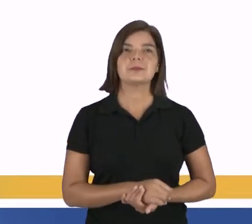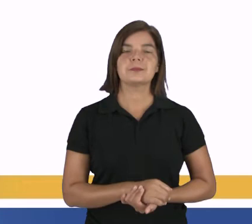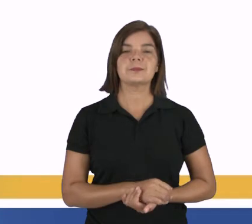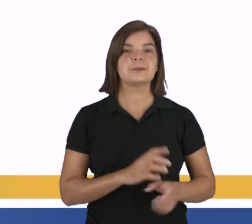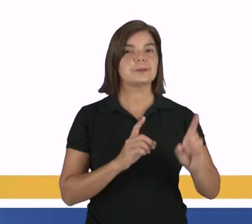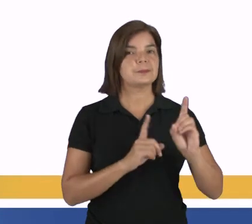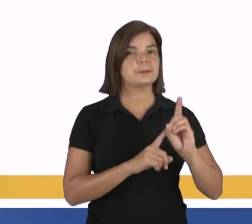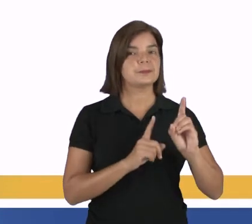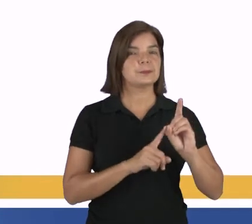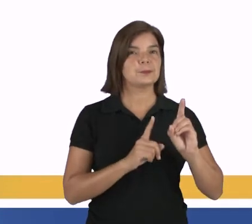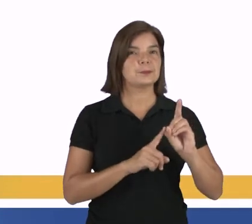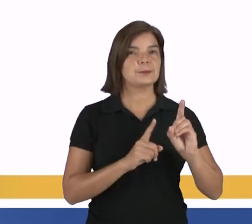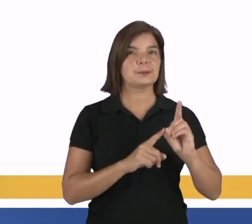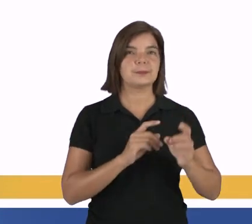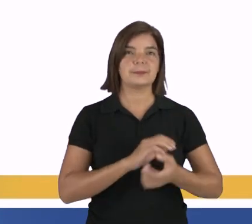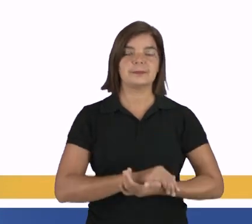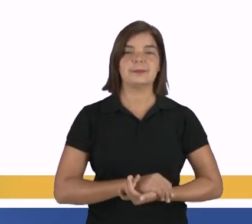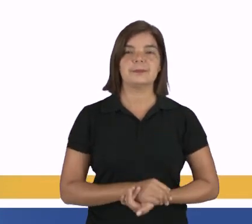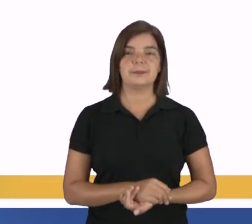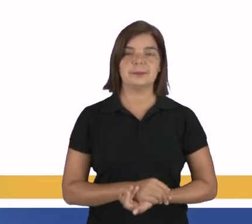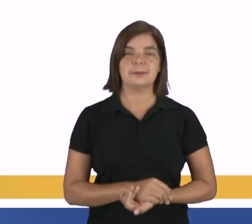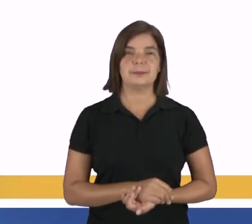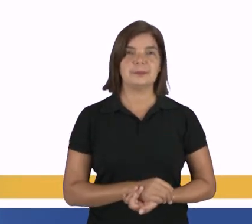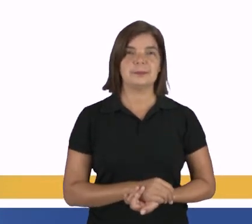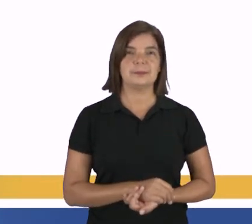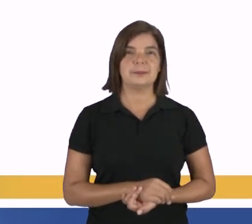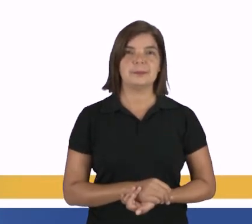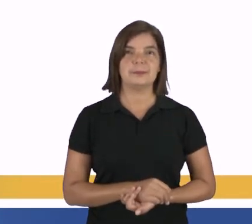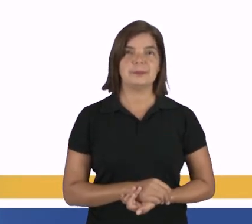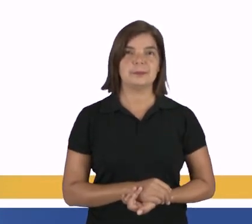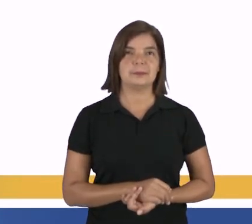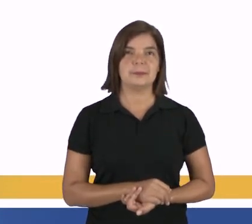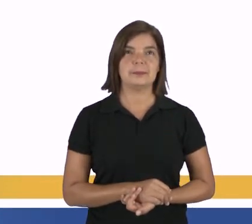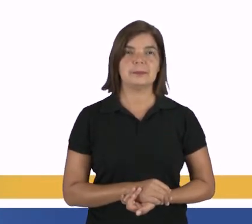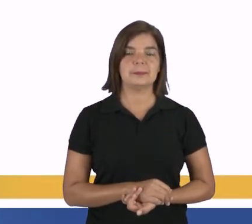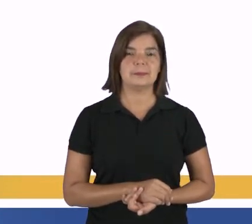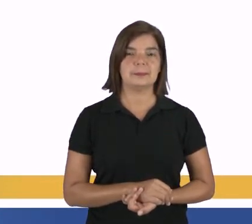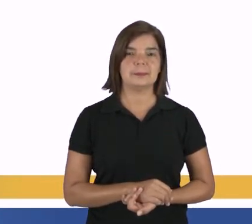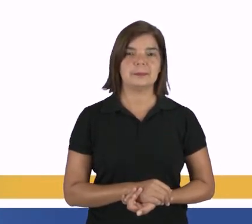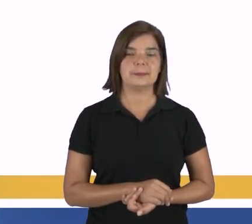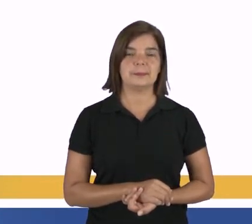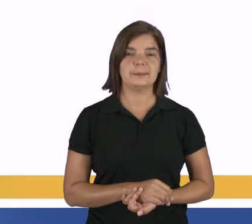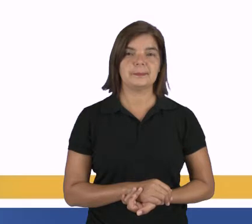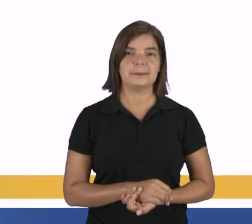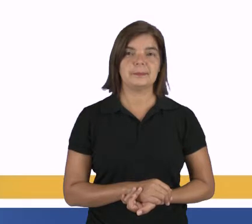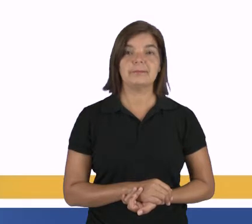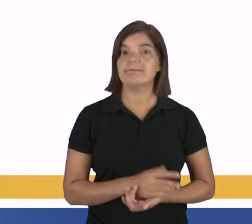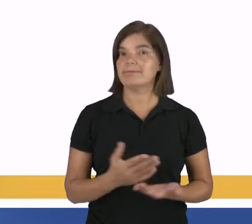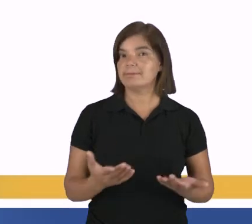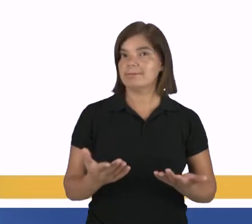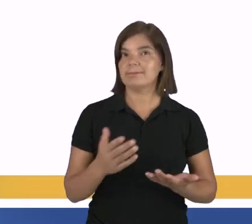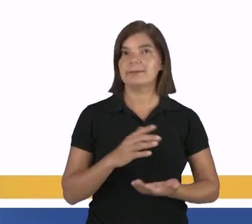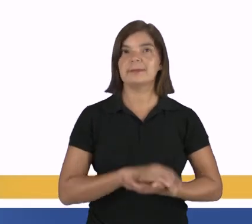Letra D, it took me 5 minutes to feed my dogs.